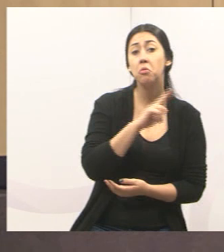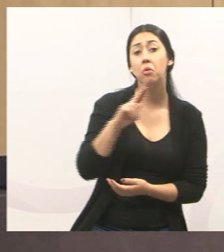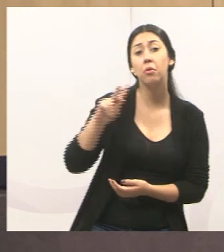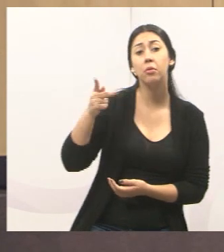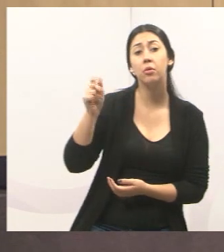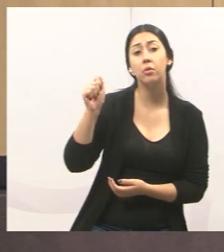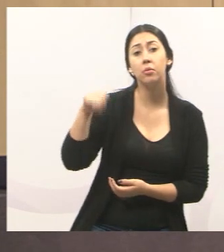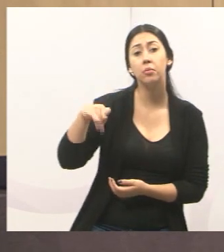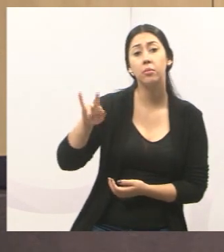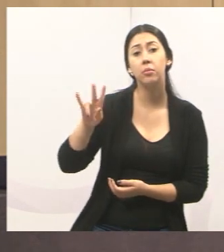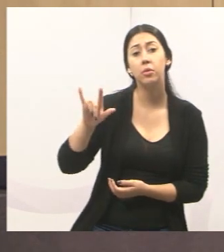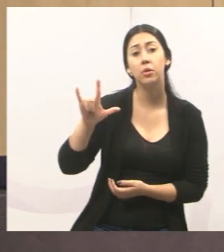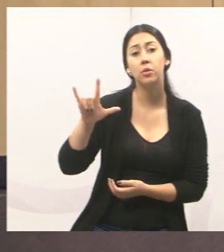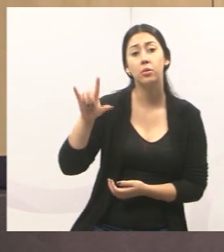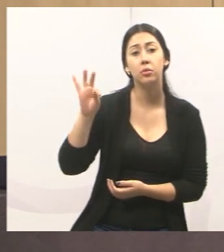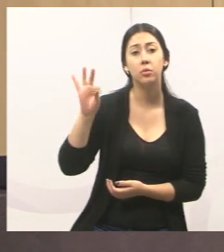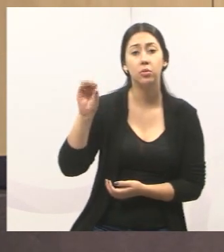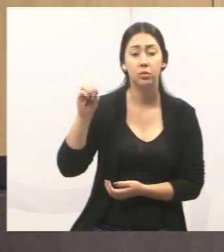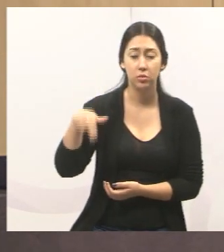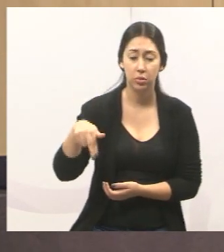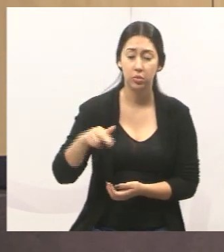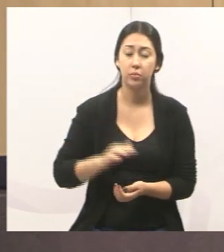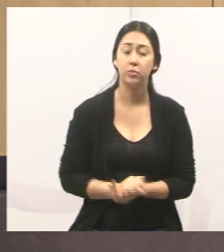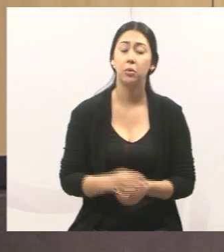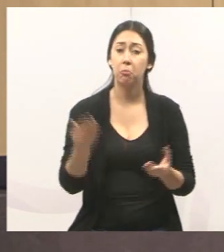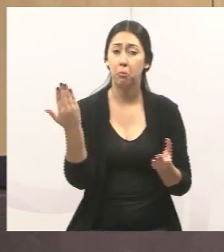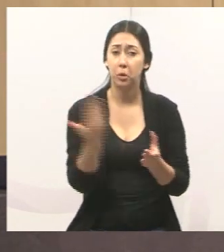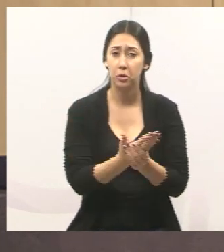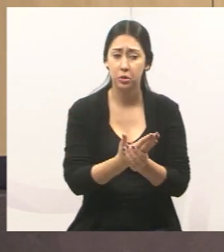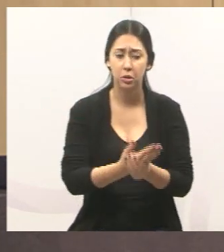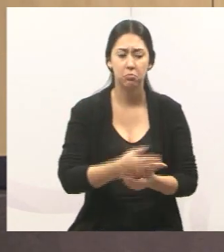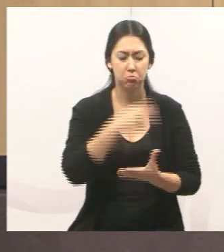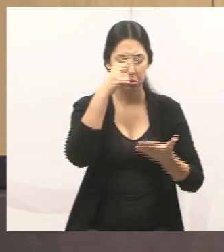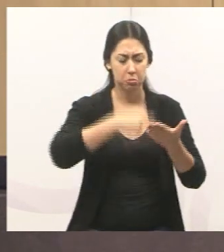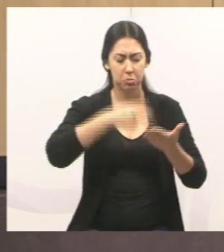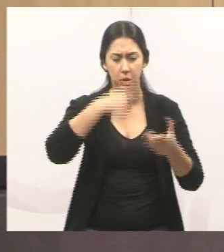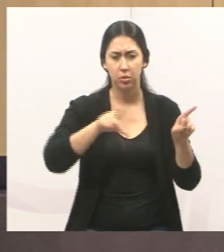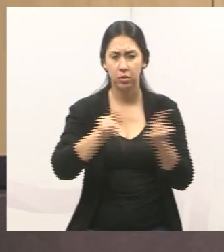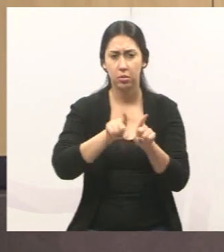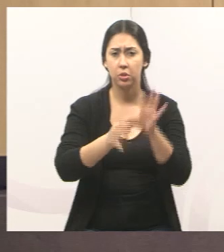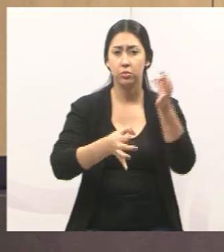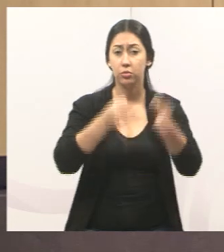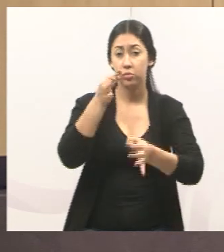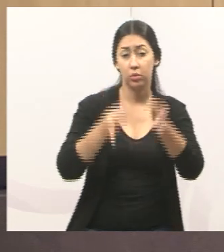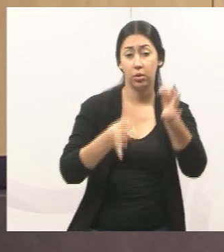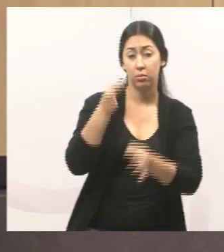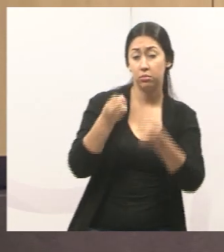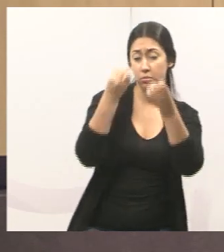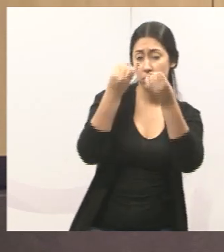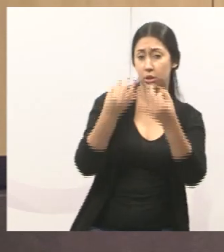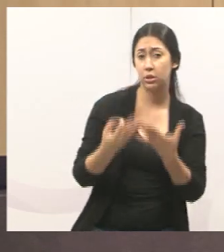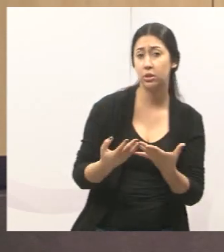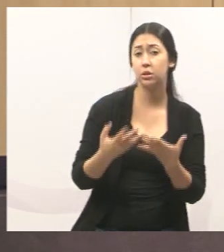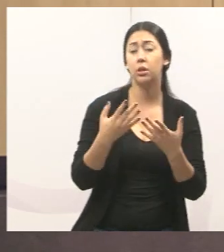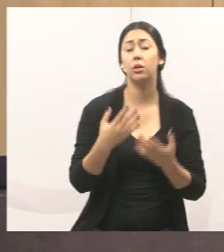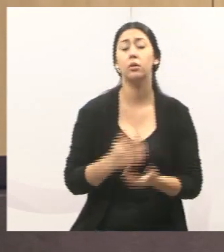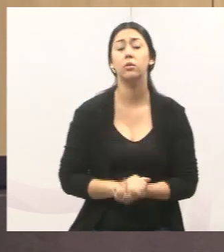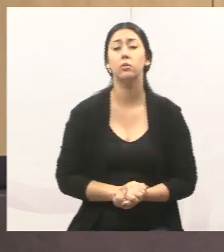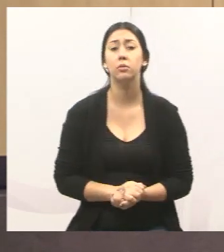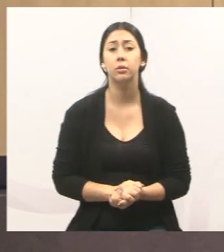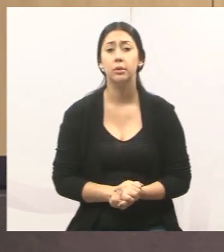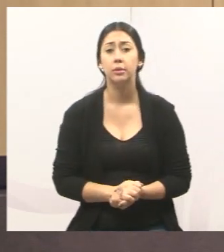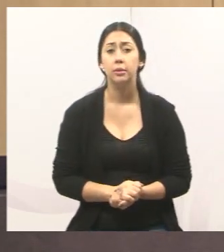Mota, no bojo do processo instaurado para análise e julgamento das contas do Poder Executivo,